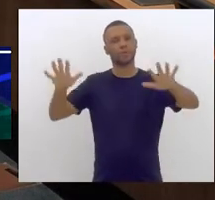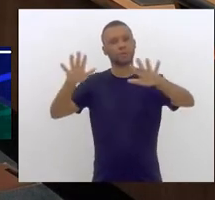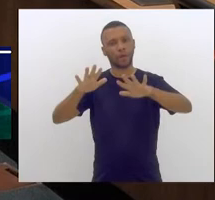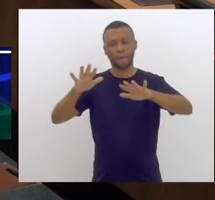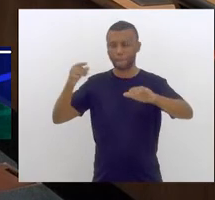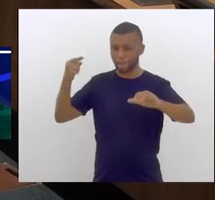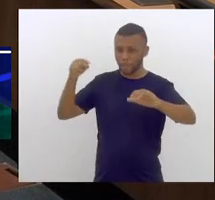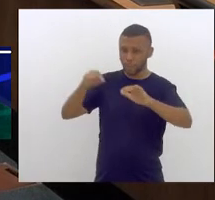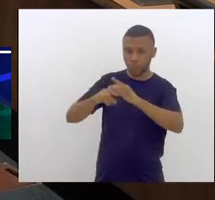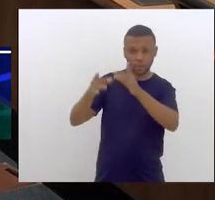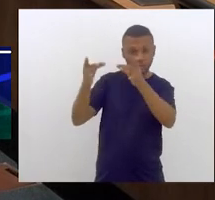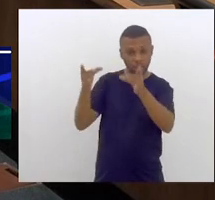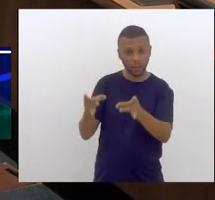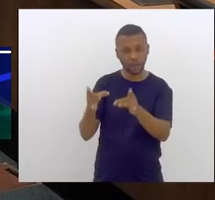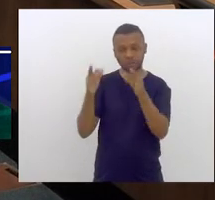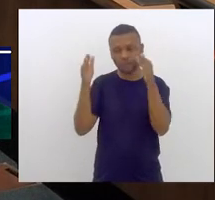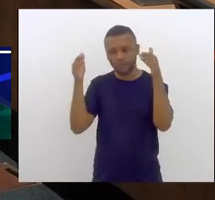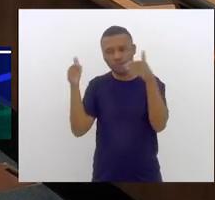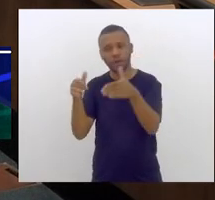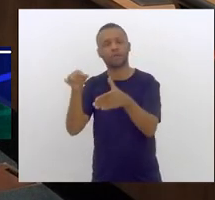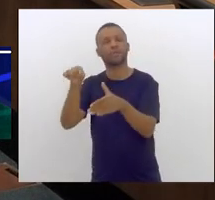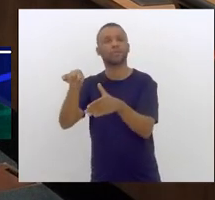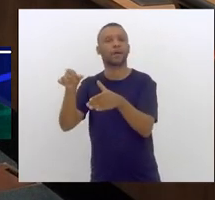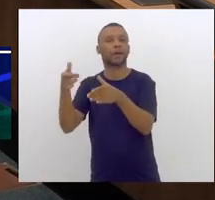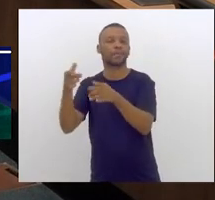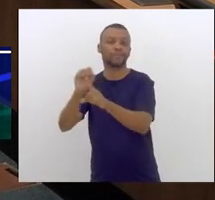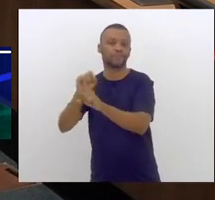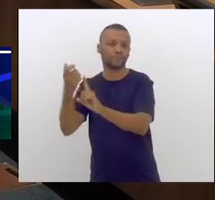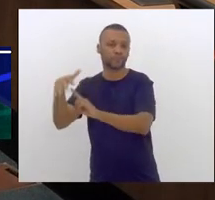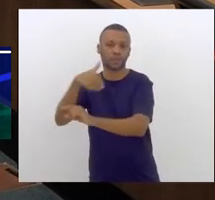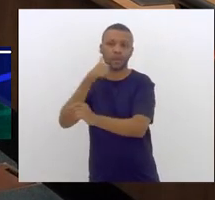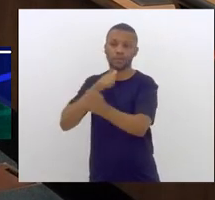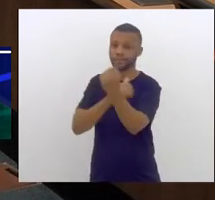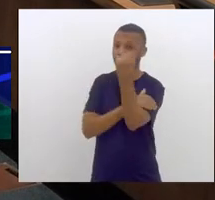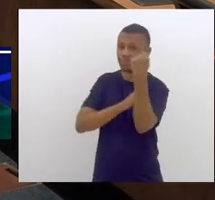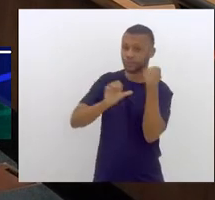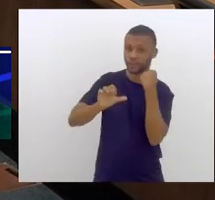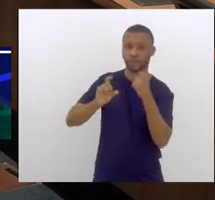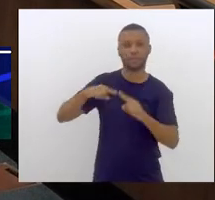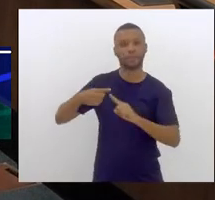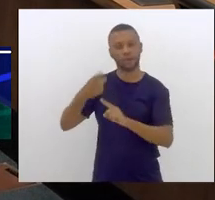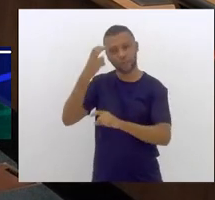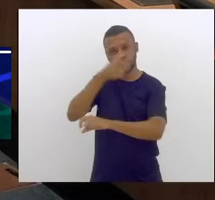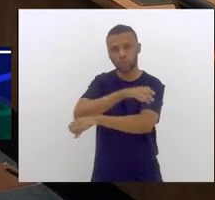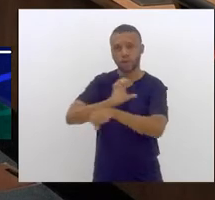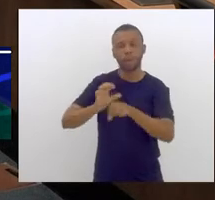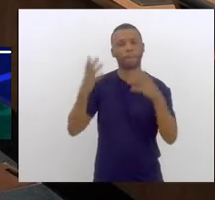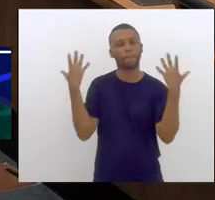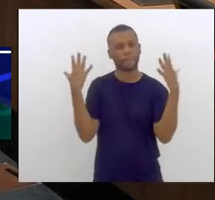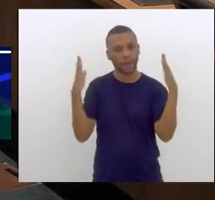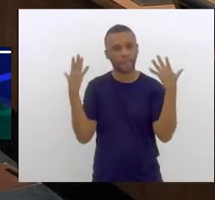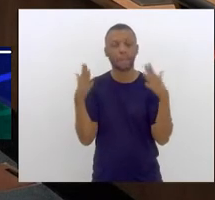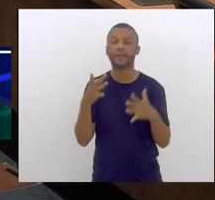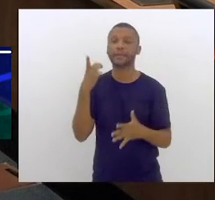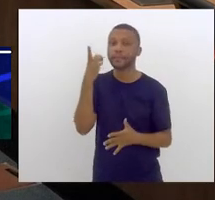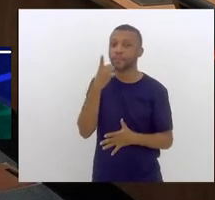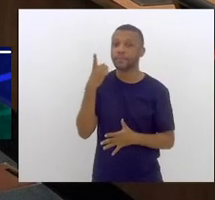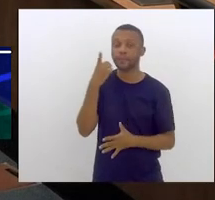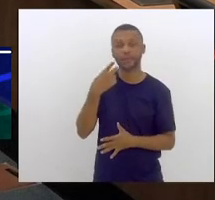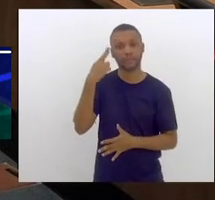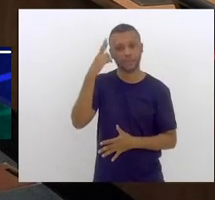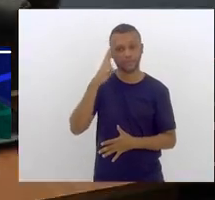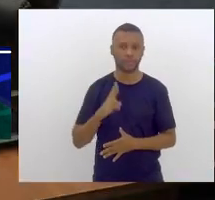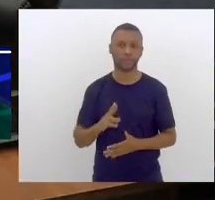profunda da questão social ligada à questão feminista e à questão cultural. Parabéns, deputada Renata